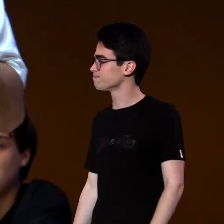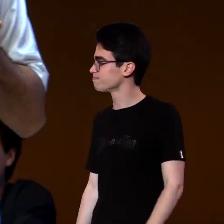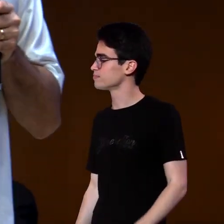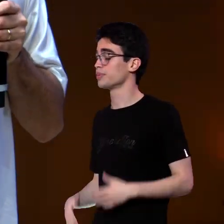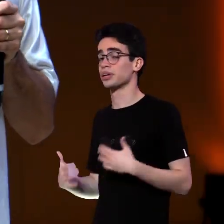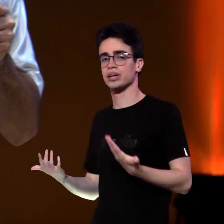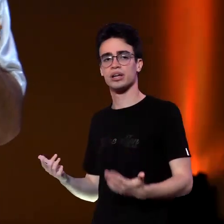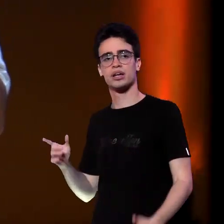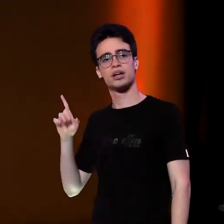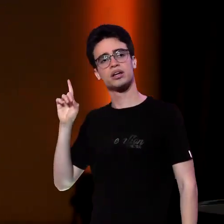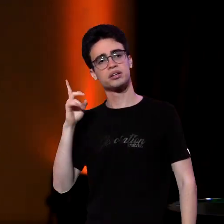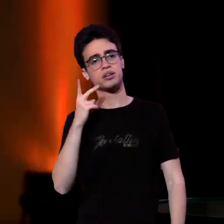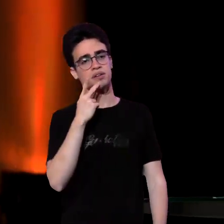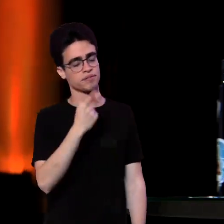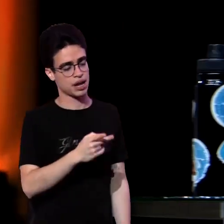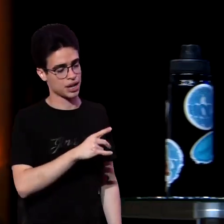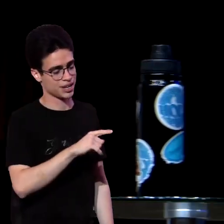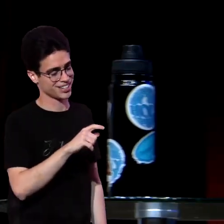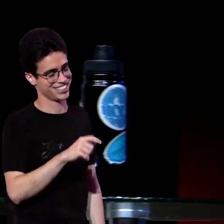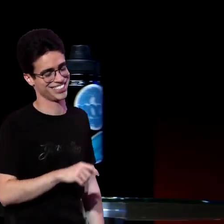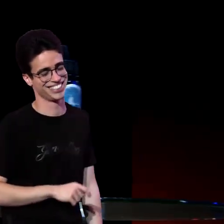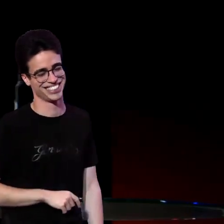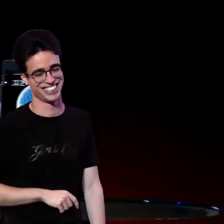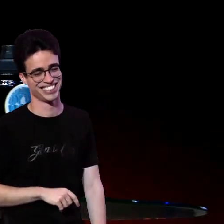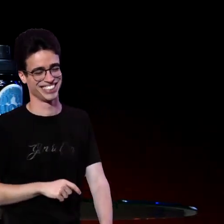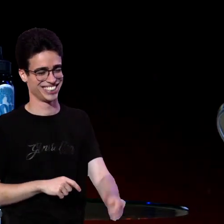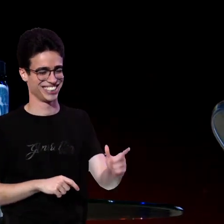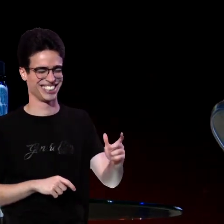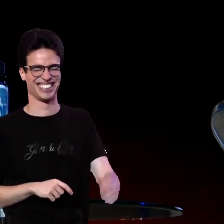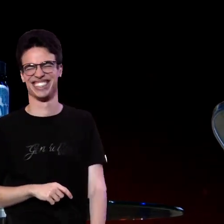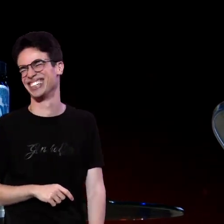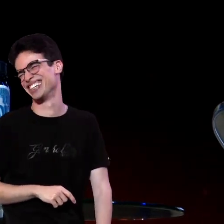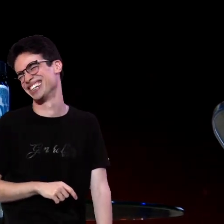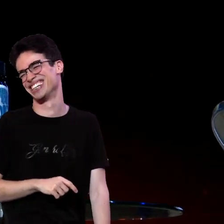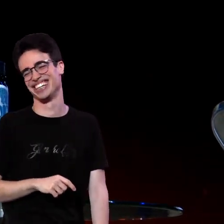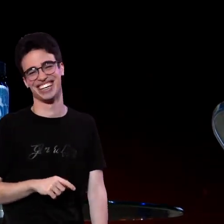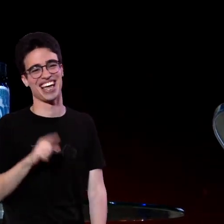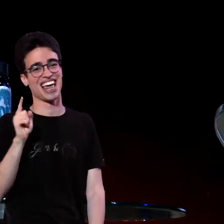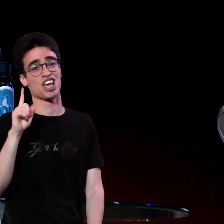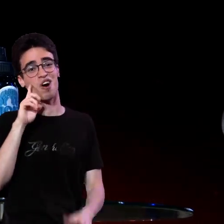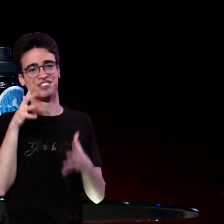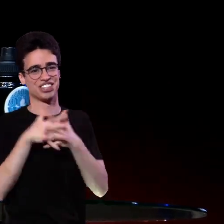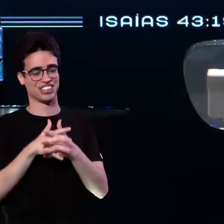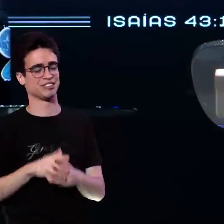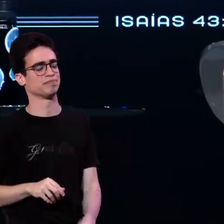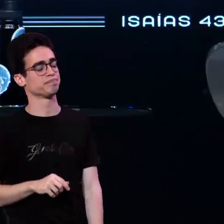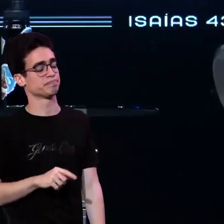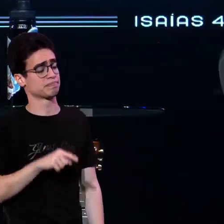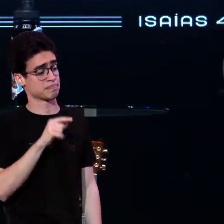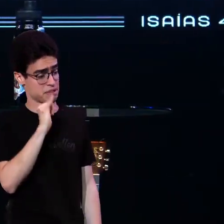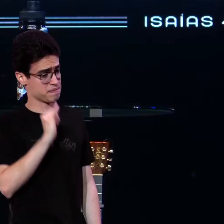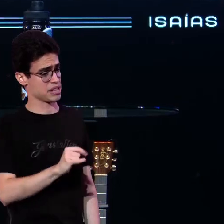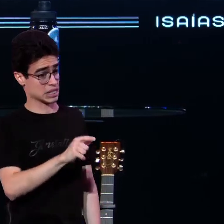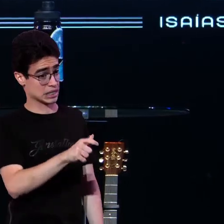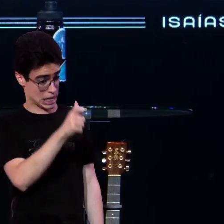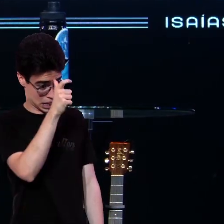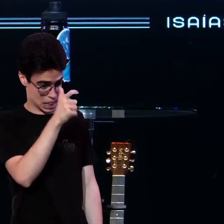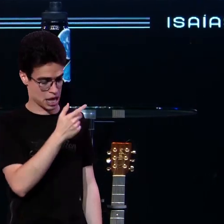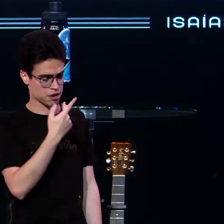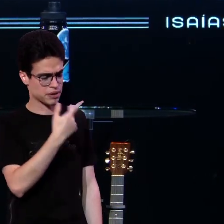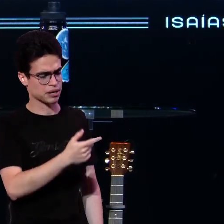Deus ele fala assim para Jó, tudo bem? Para Jó não, para Satanás, meu Deus, estou confundindo. Deus diz para Satanás,